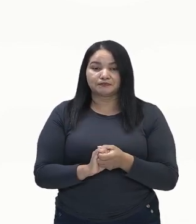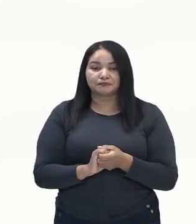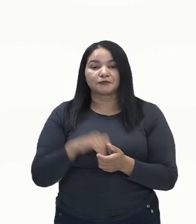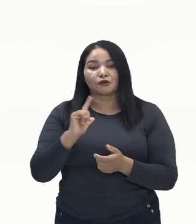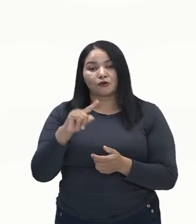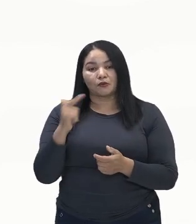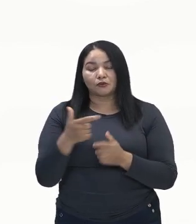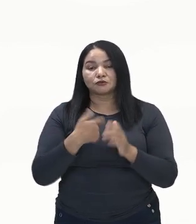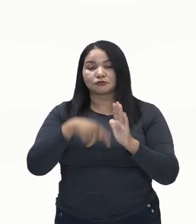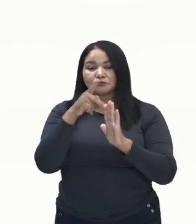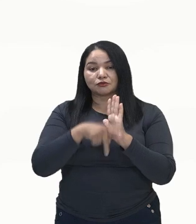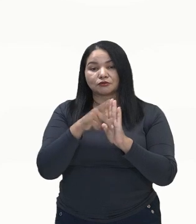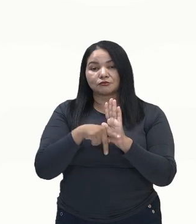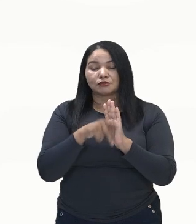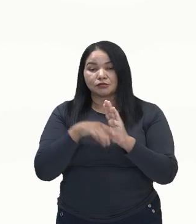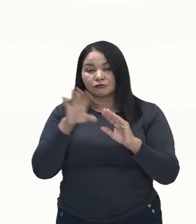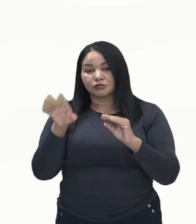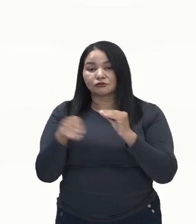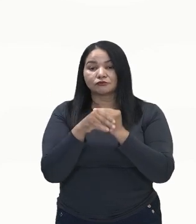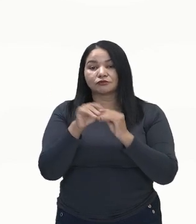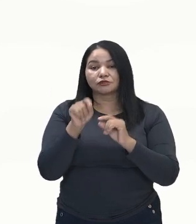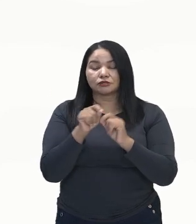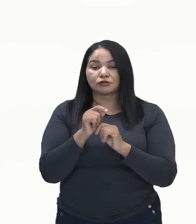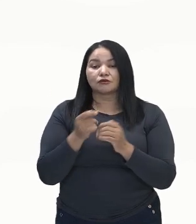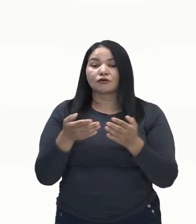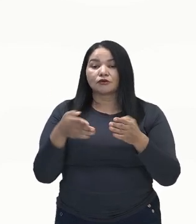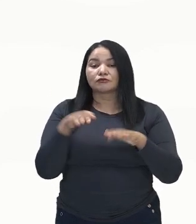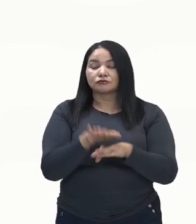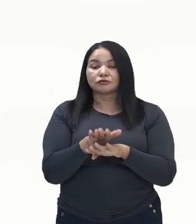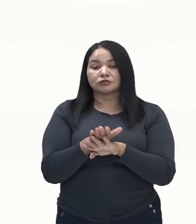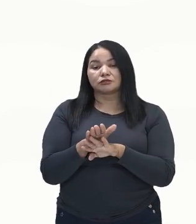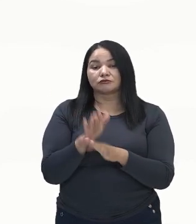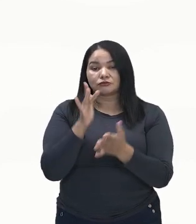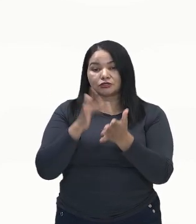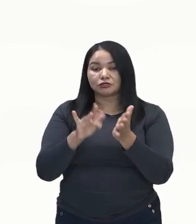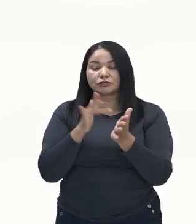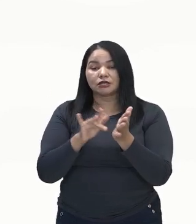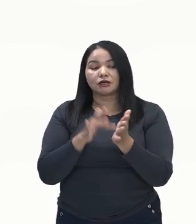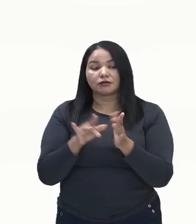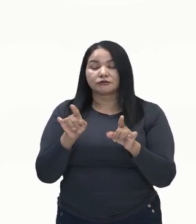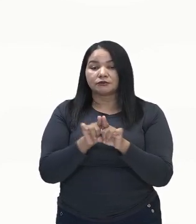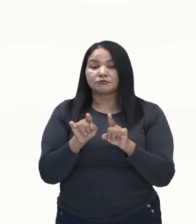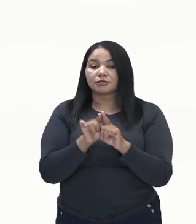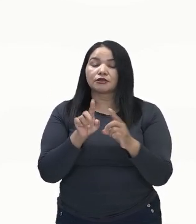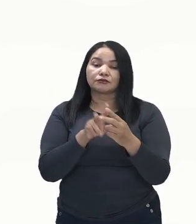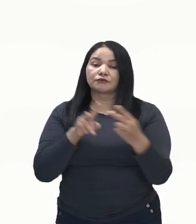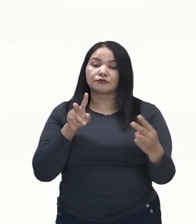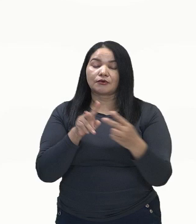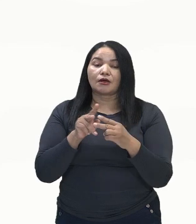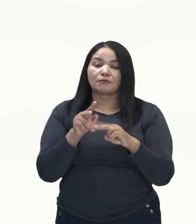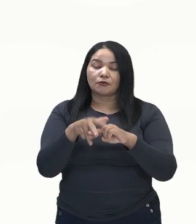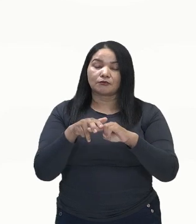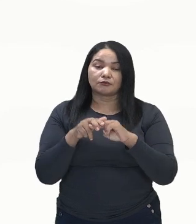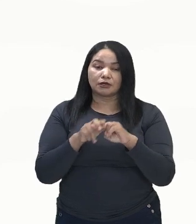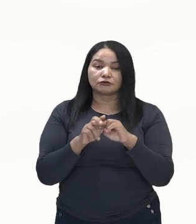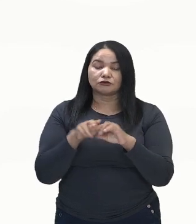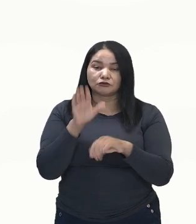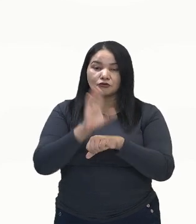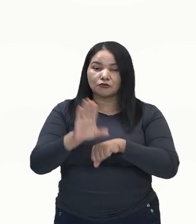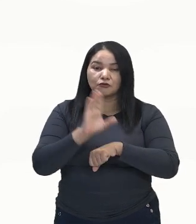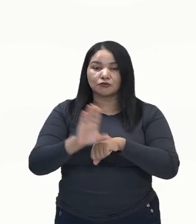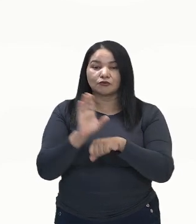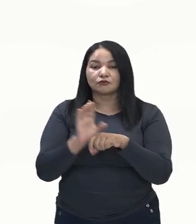inclusão digital, que promove ali o acesso e a inclusão digital através de cursos, fornecimento de